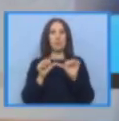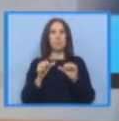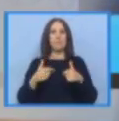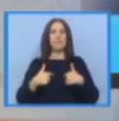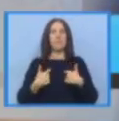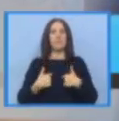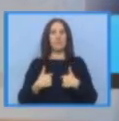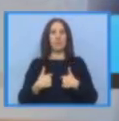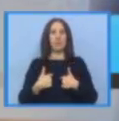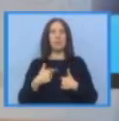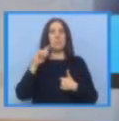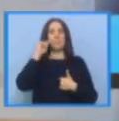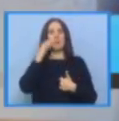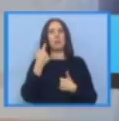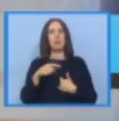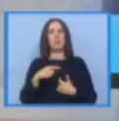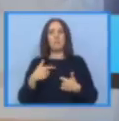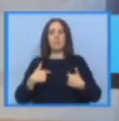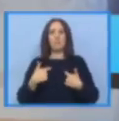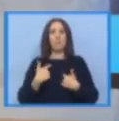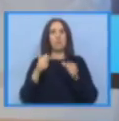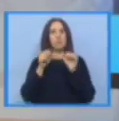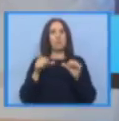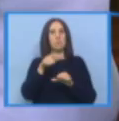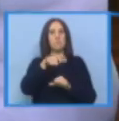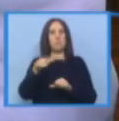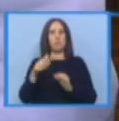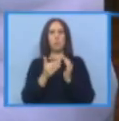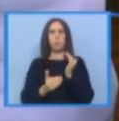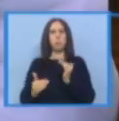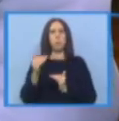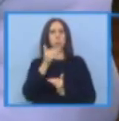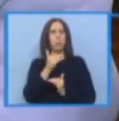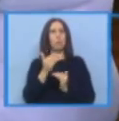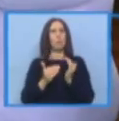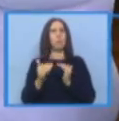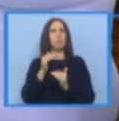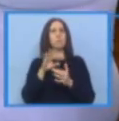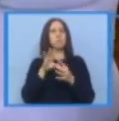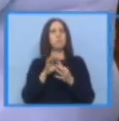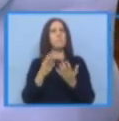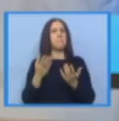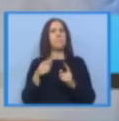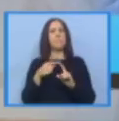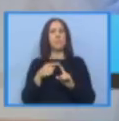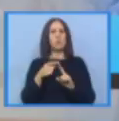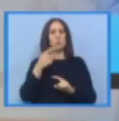está inquinado e os próprios agentes do sistema, ao mais alto nível, ao nível dos juízes,